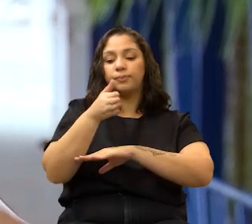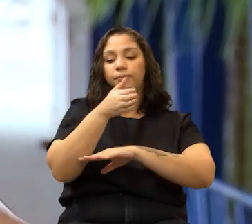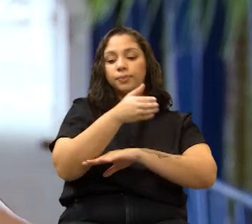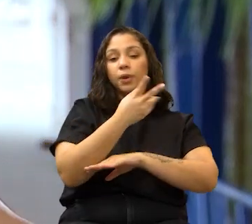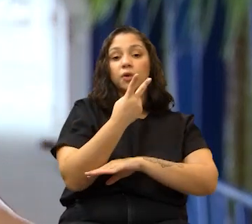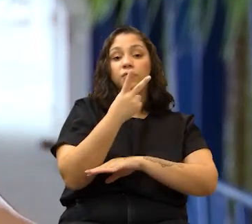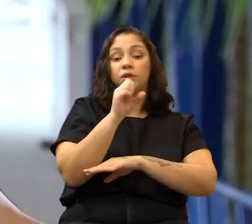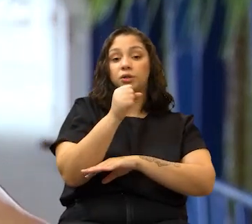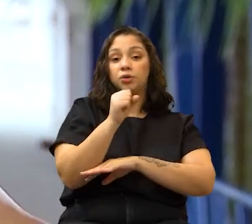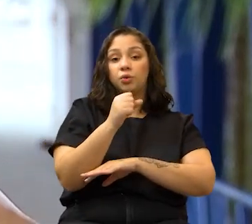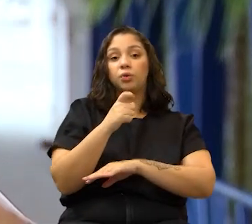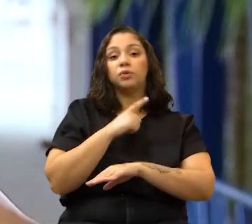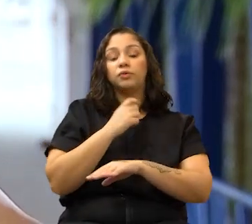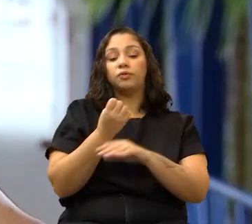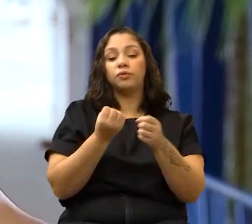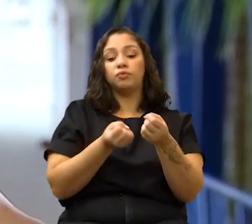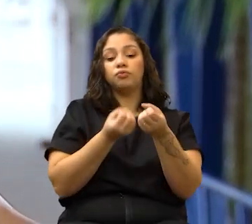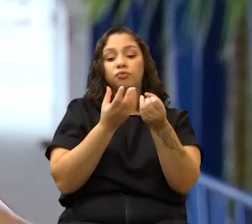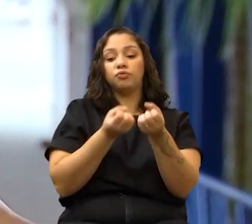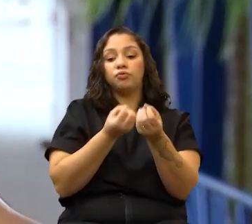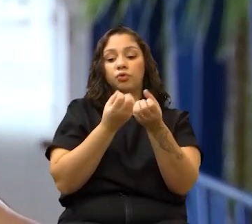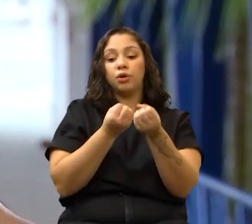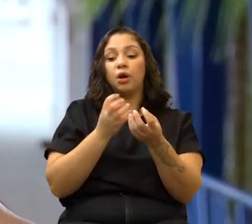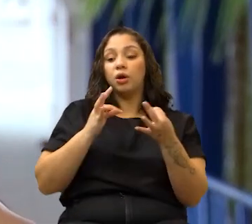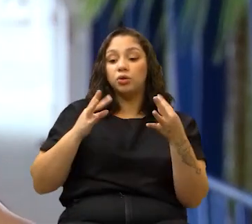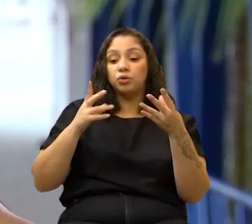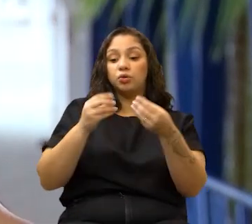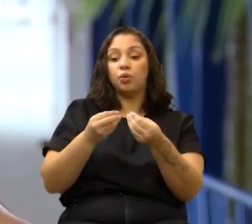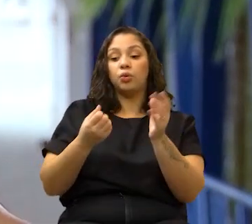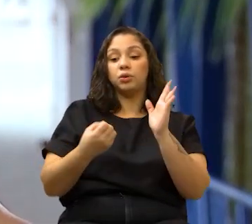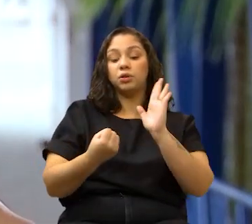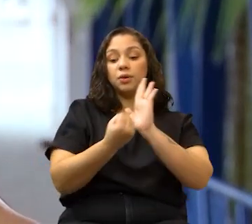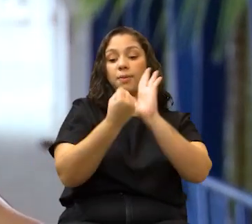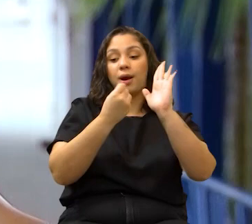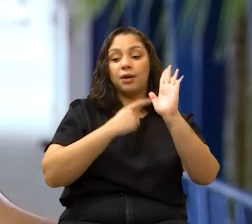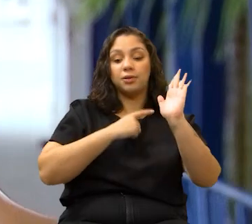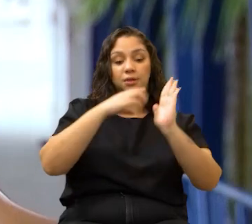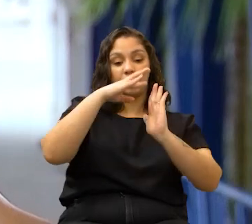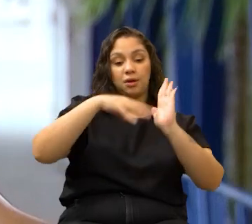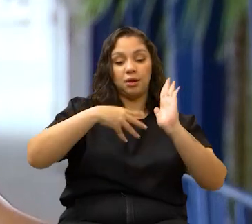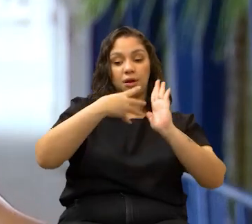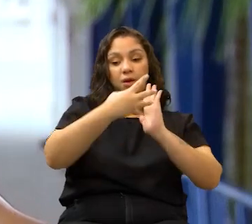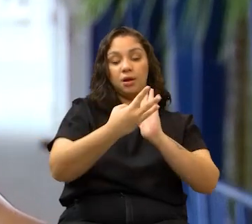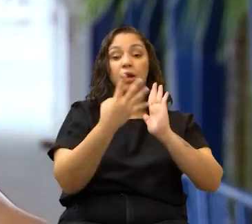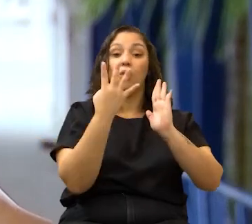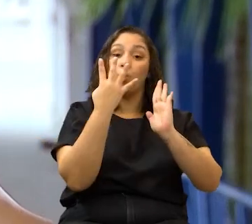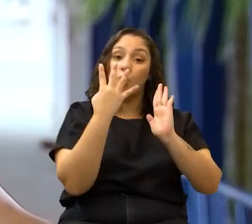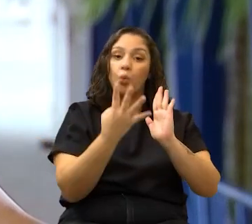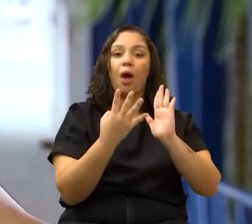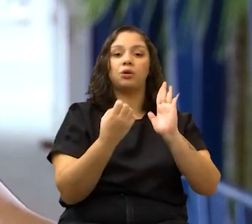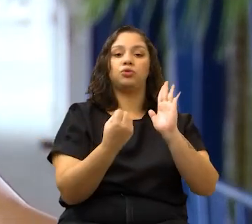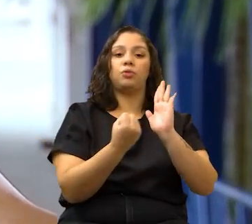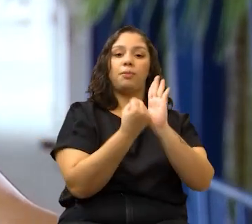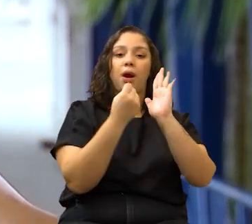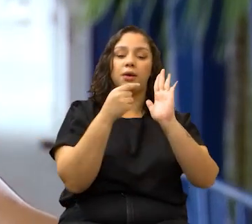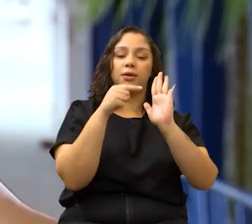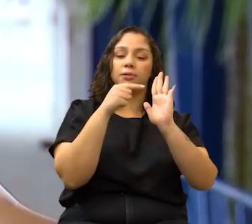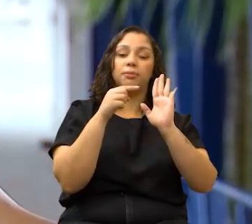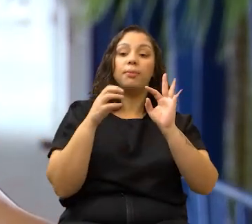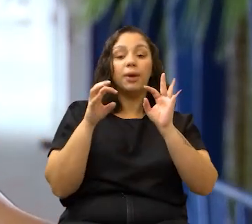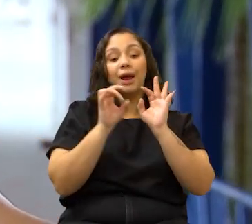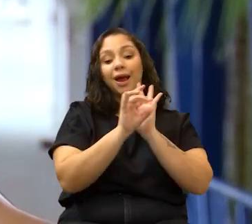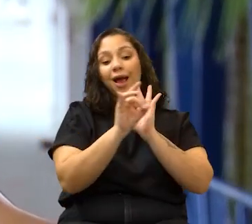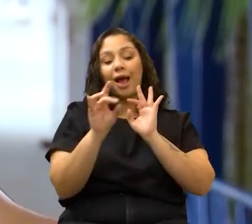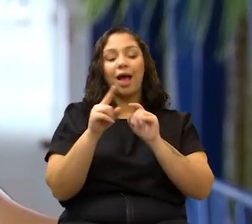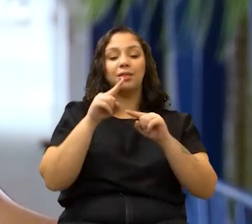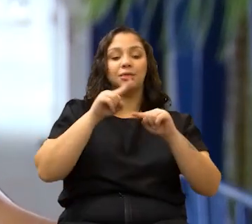28 estabelecimentos, apuramos os dados de todas as marcas. Nós temos uma tabela de 4 marcas para os 13 itens